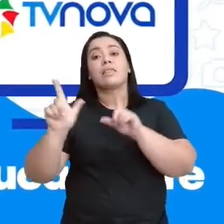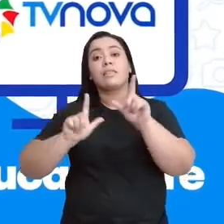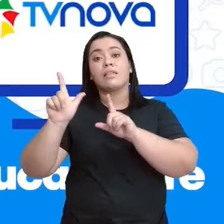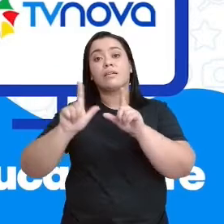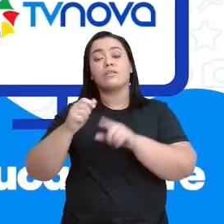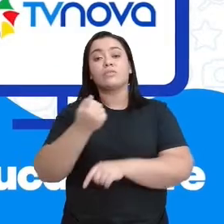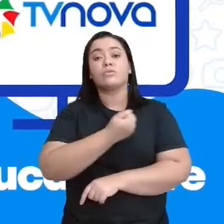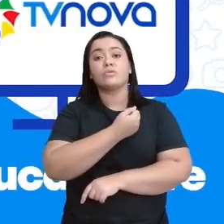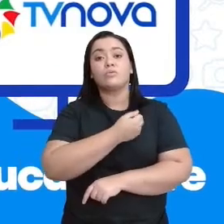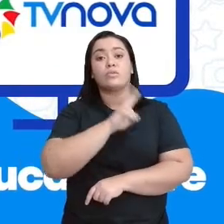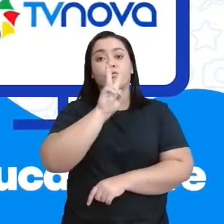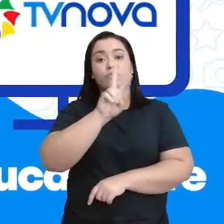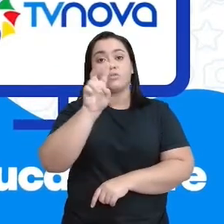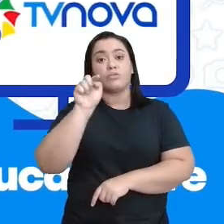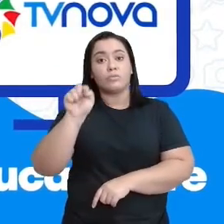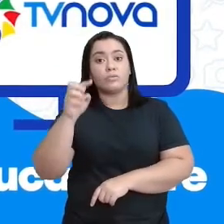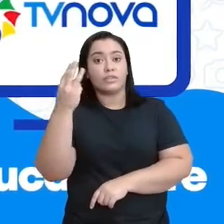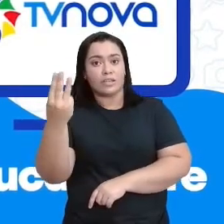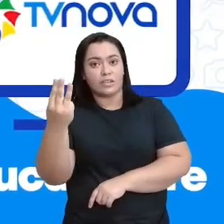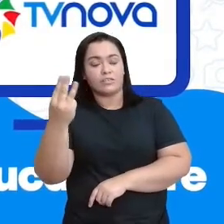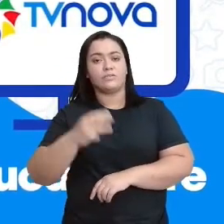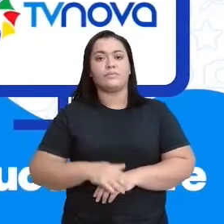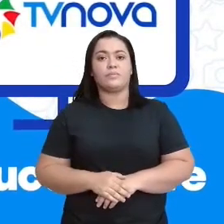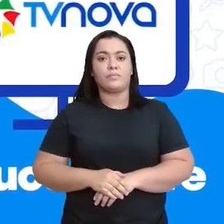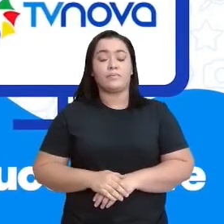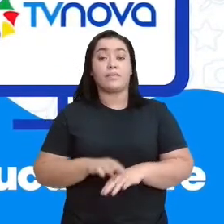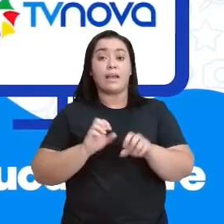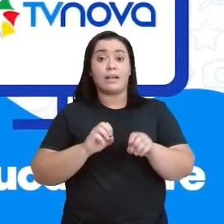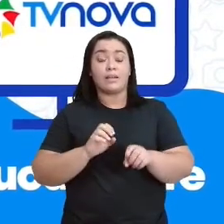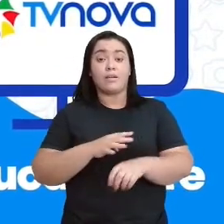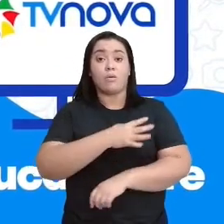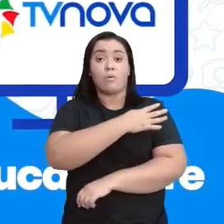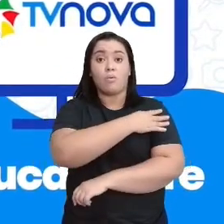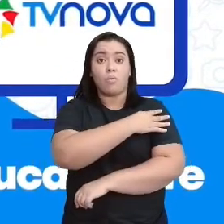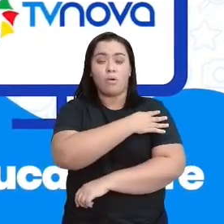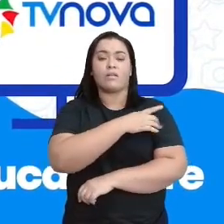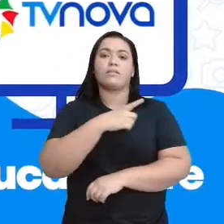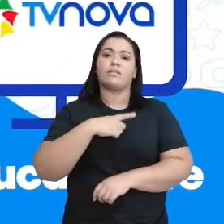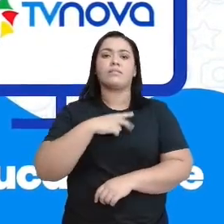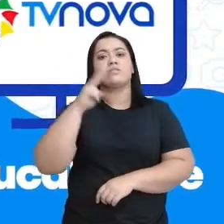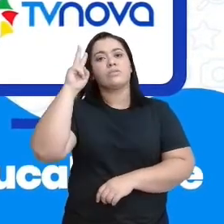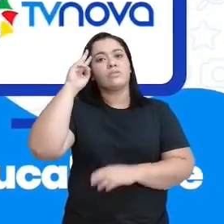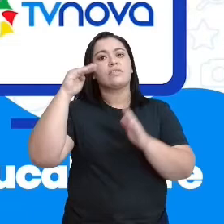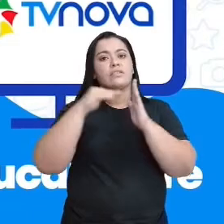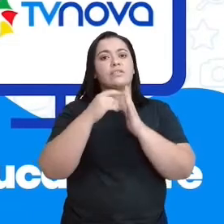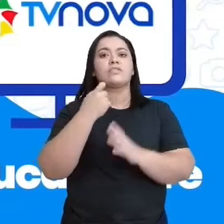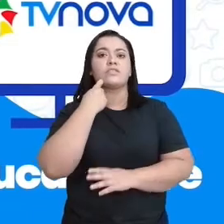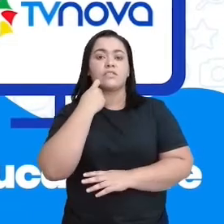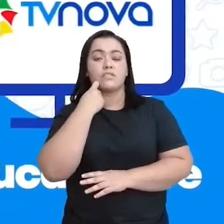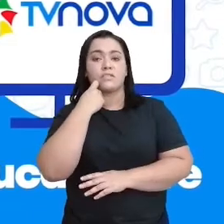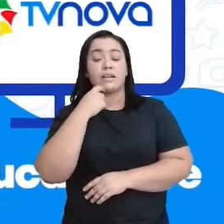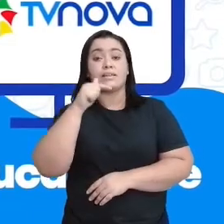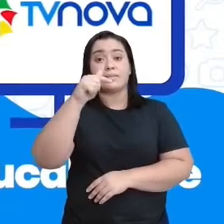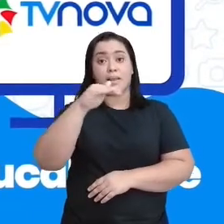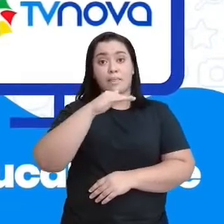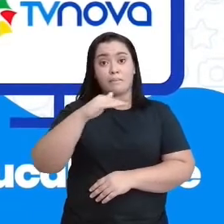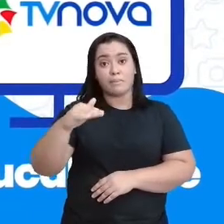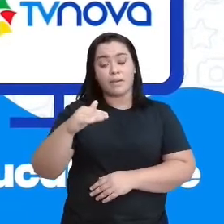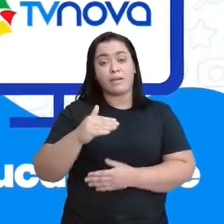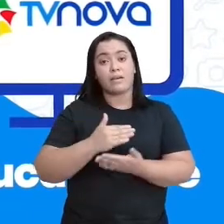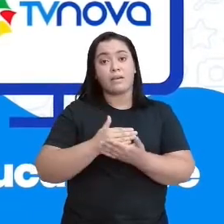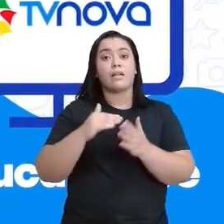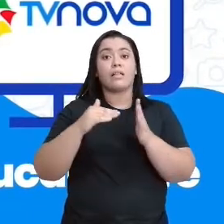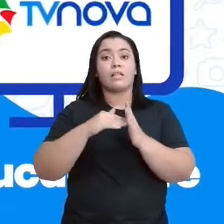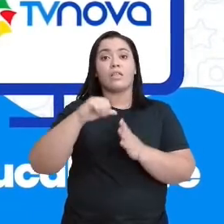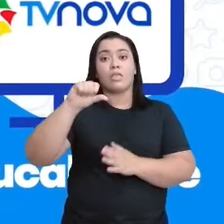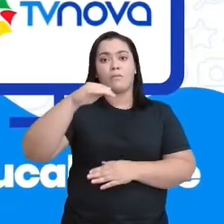canal 22.3. As aulas do quarto ano são exibidas de segunda a sexta-feira, das 7h30 às 9h